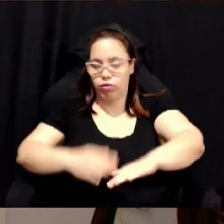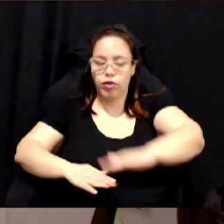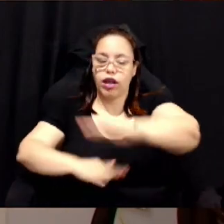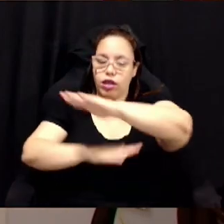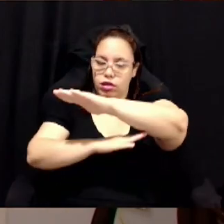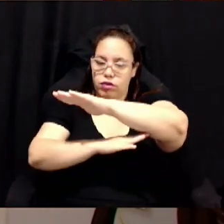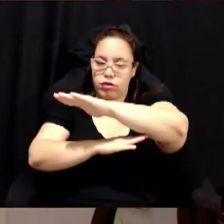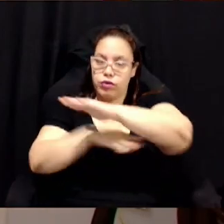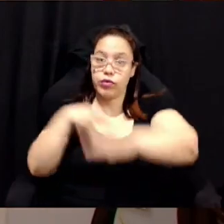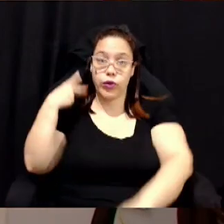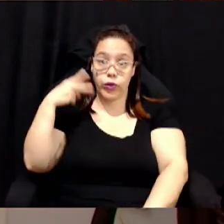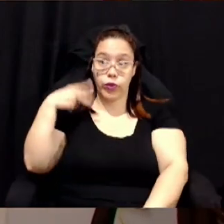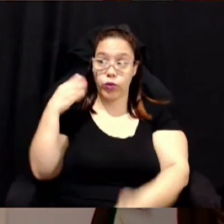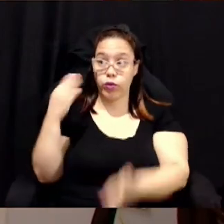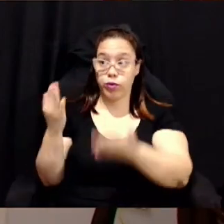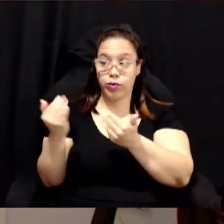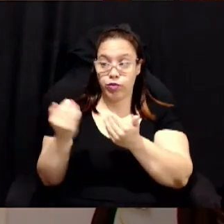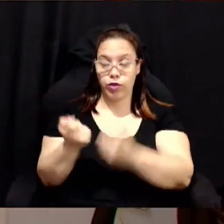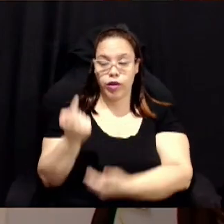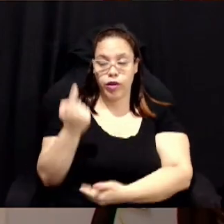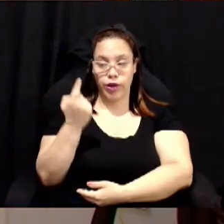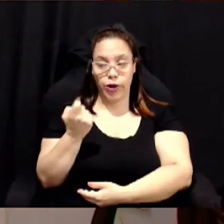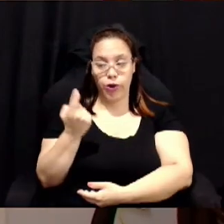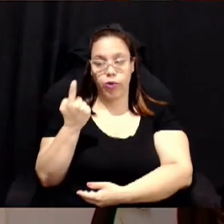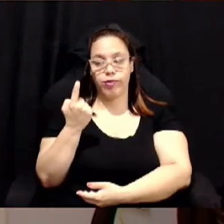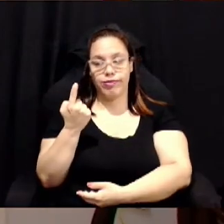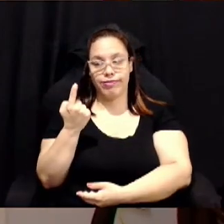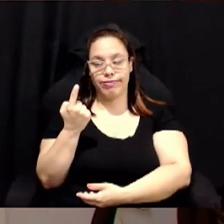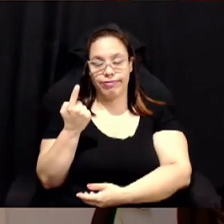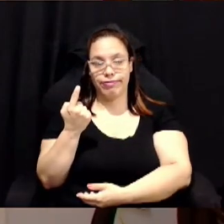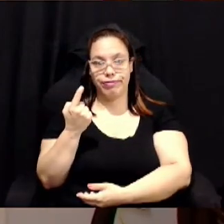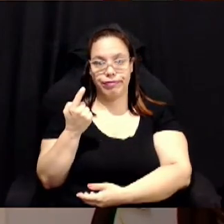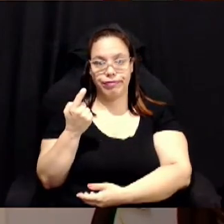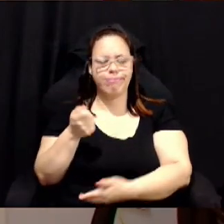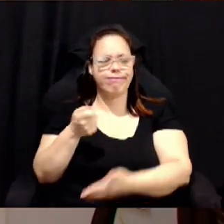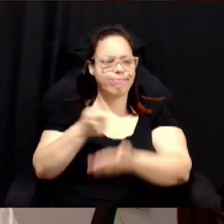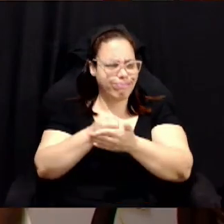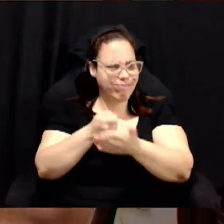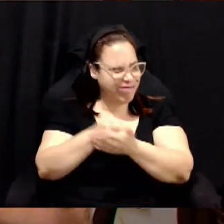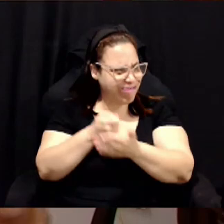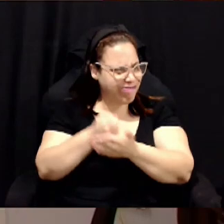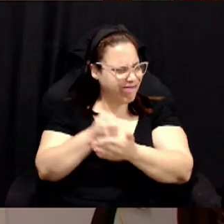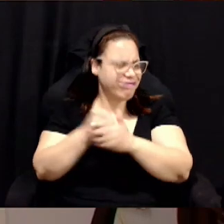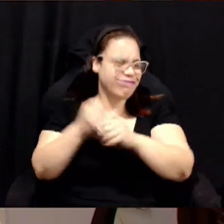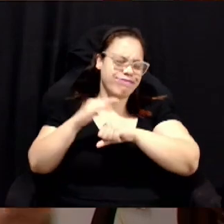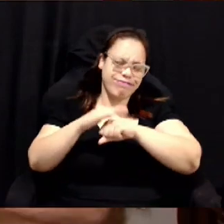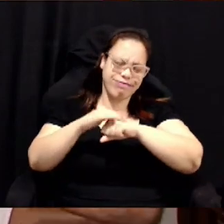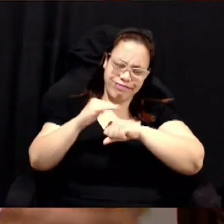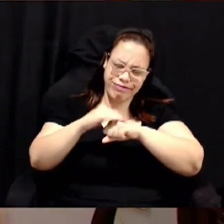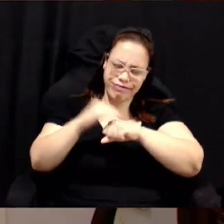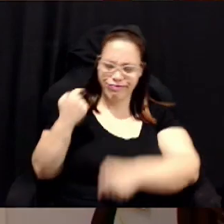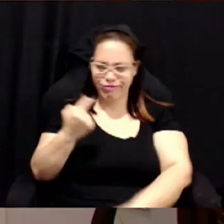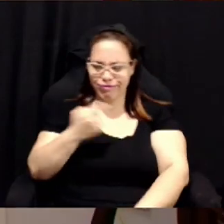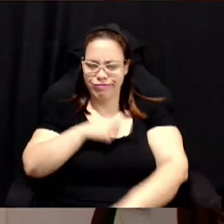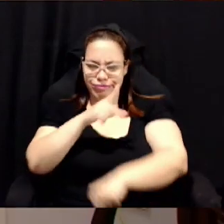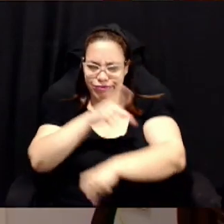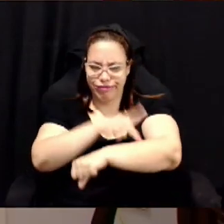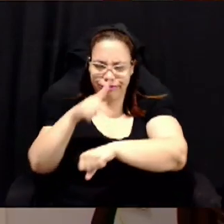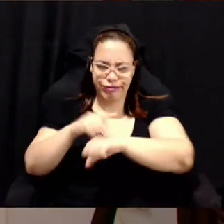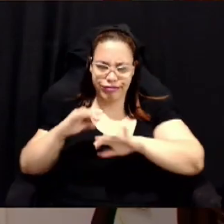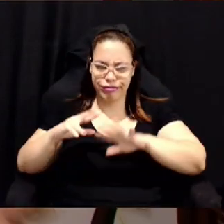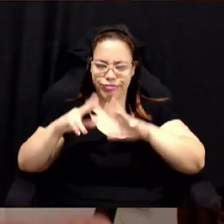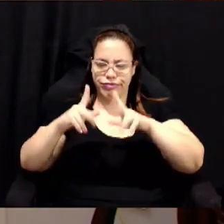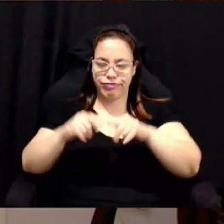Parlamento Jovem é uma dessas ações, que é feita com muita dedicação, com muito carinho pelas nossas pedagogas, por toda a